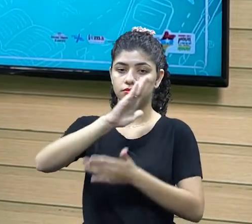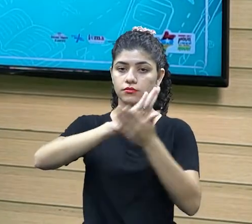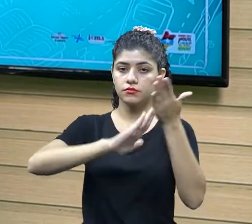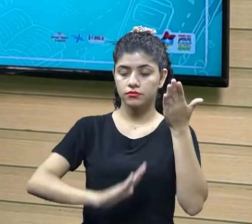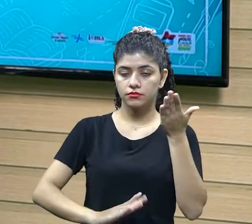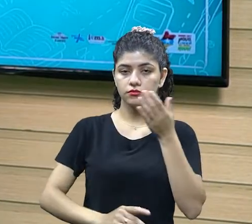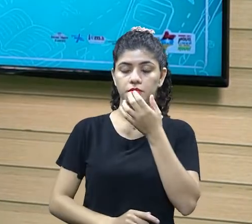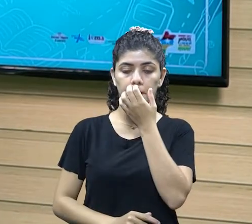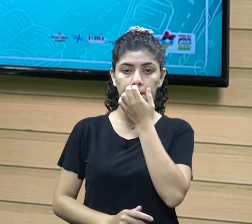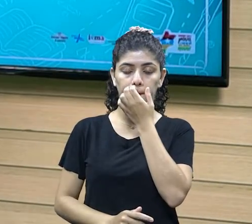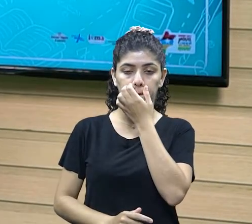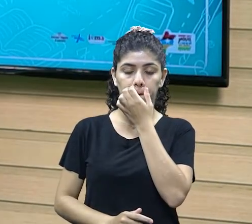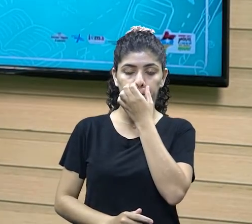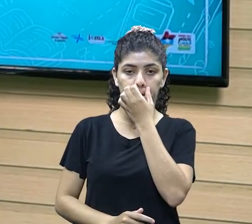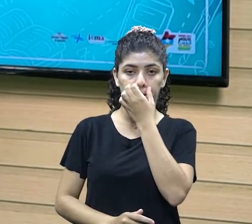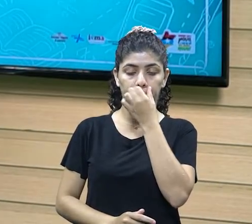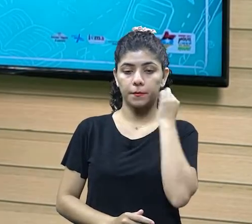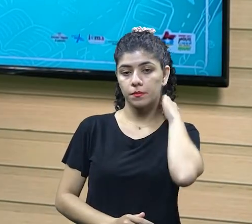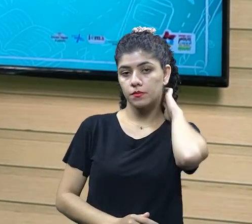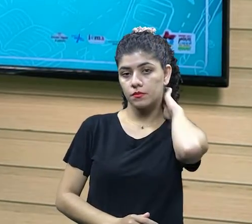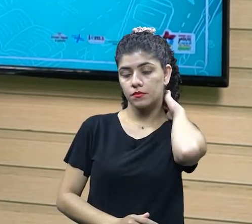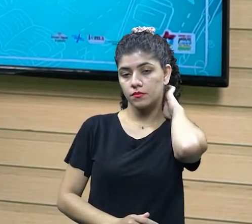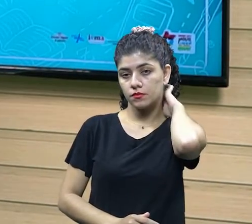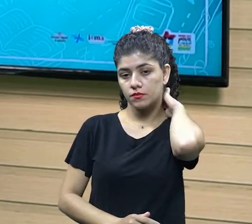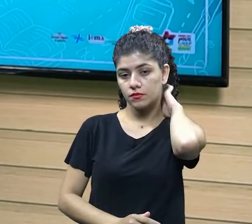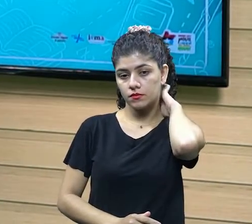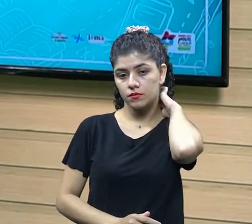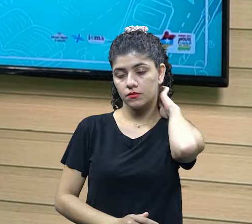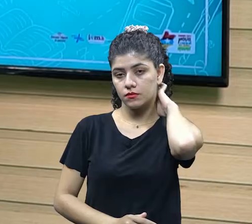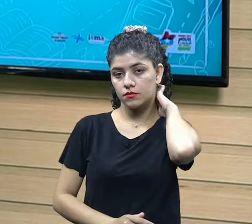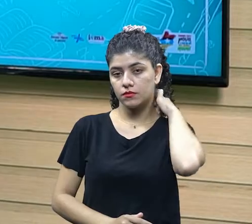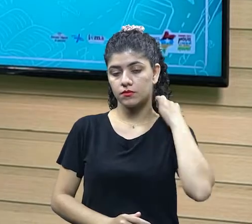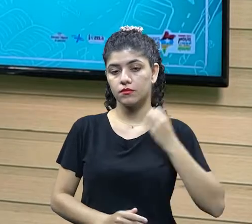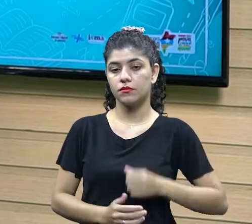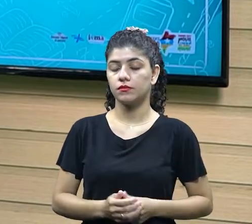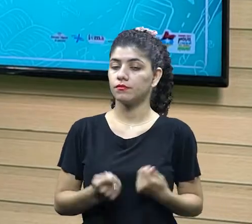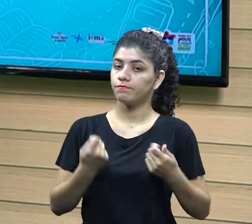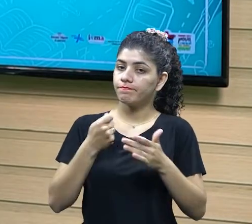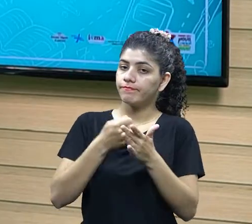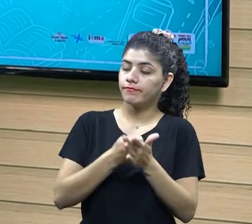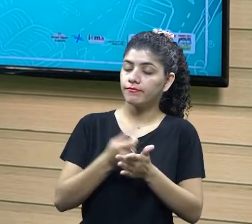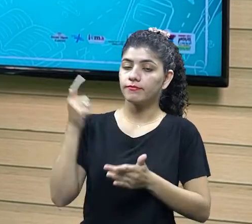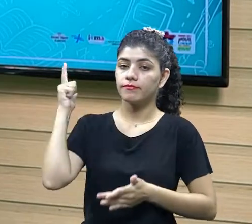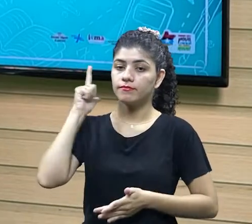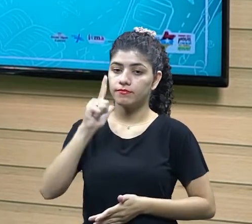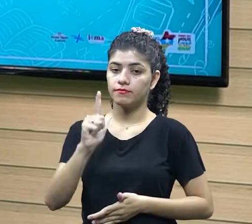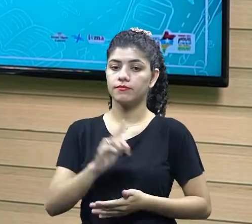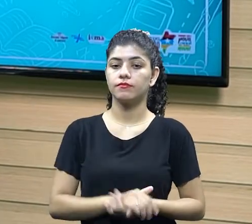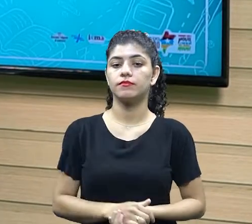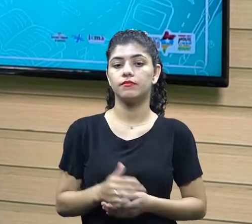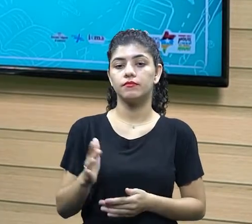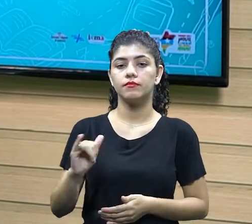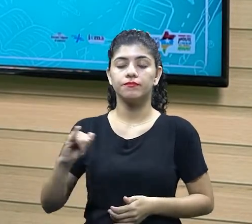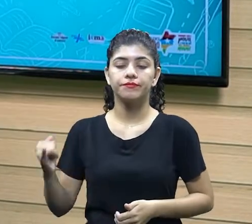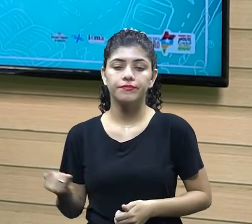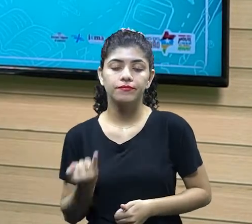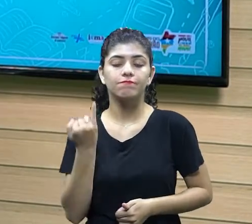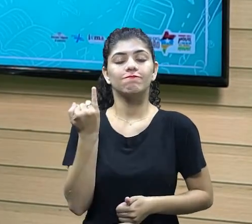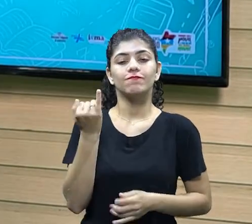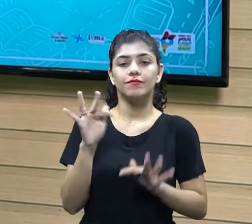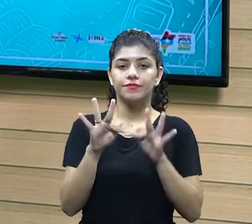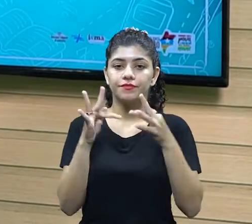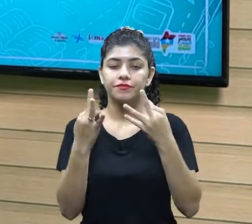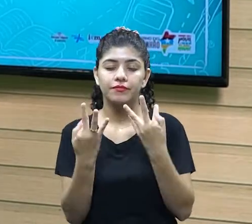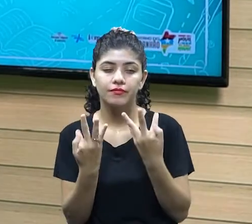826,70, ele em 9 meses ele vai ter o valor de R$ 7.500 para poder pagar a viagem e